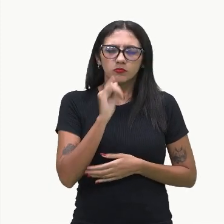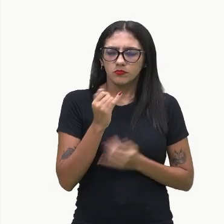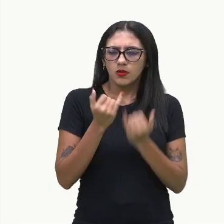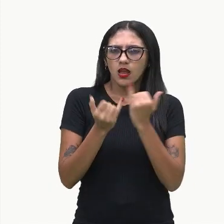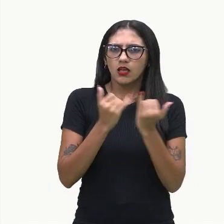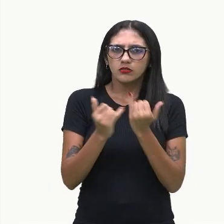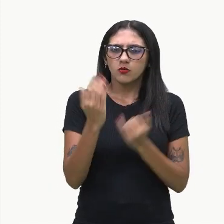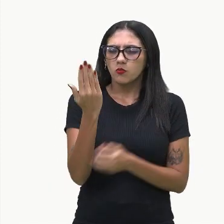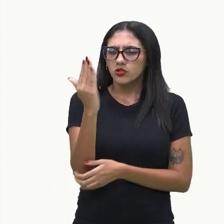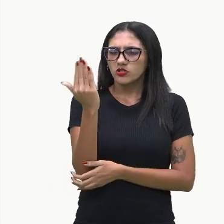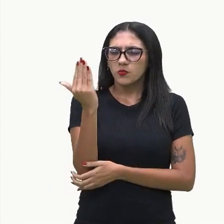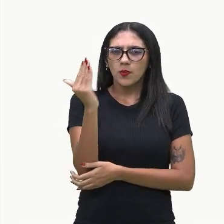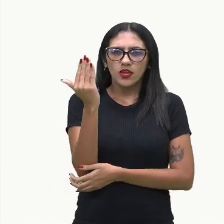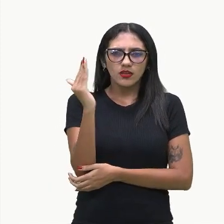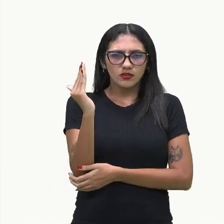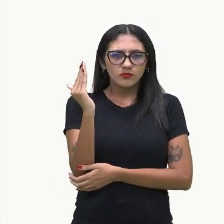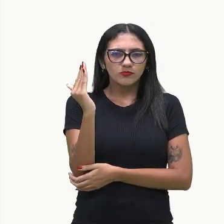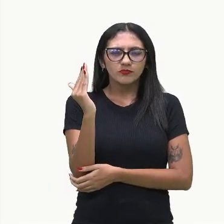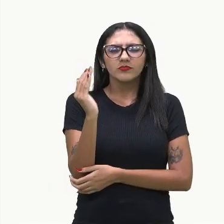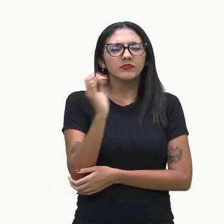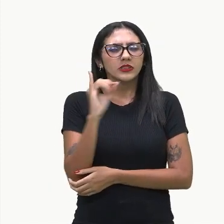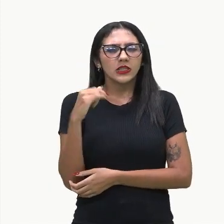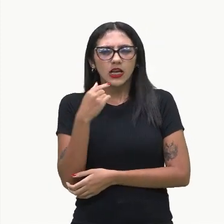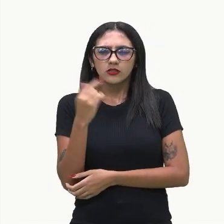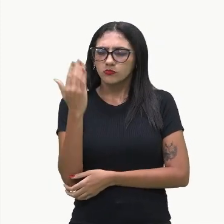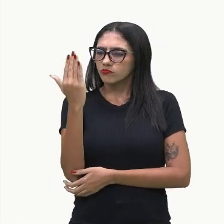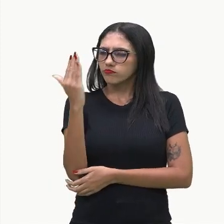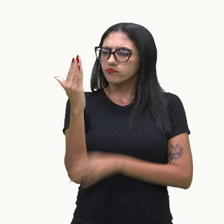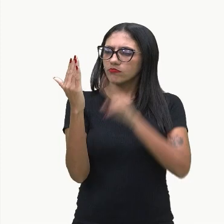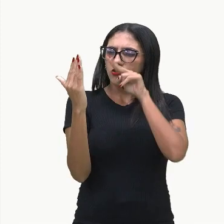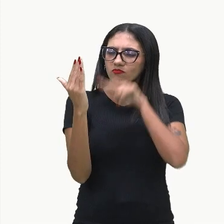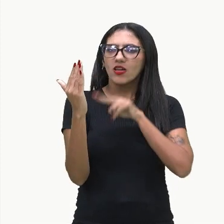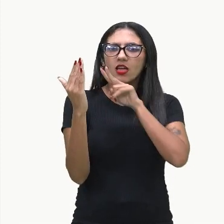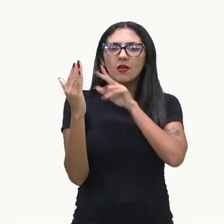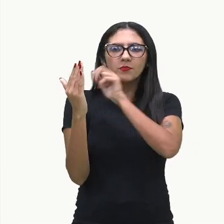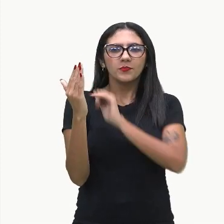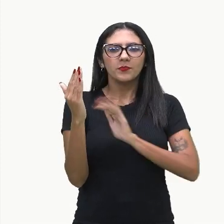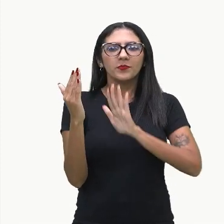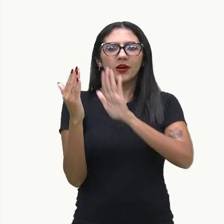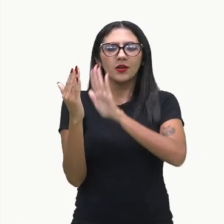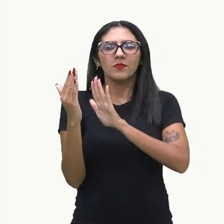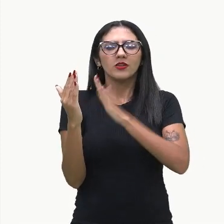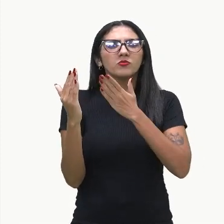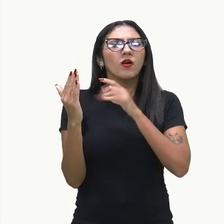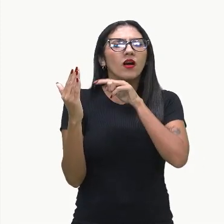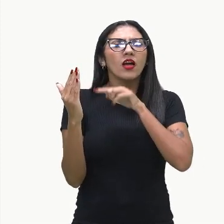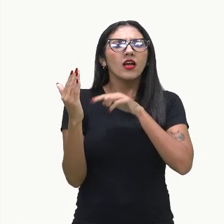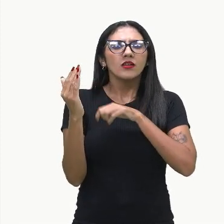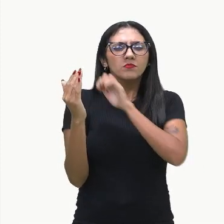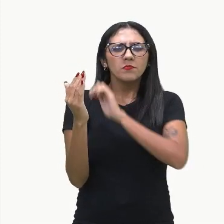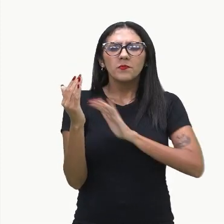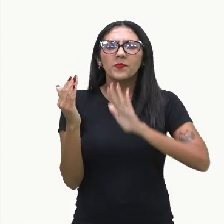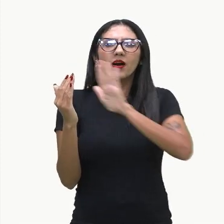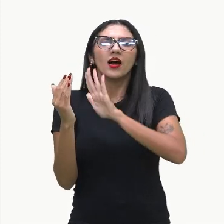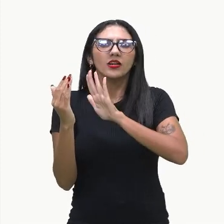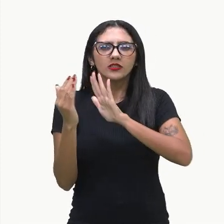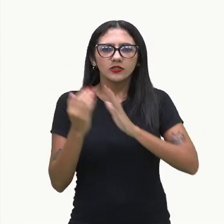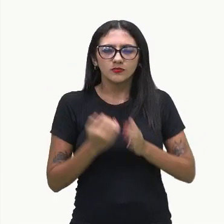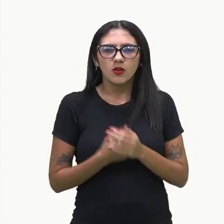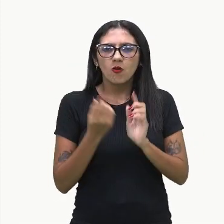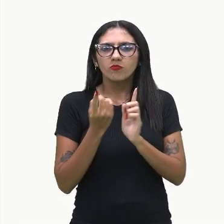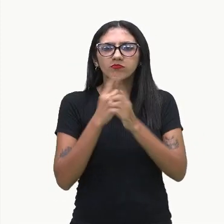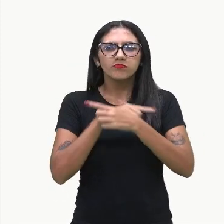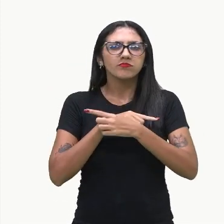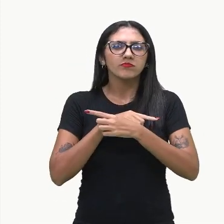se olhar. Quando se olha no espelho, se enxerga uma imagem. Quem vai ser a imagem dele? Quem vai ser o reflexo? O